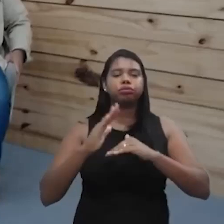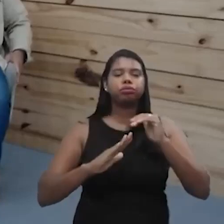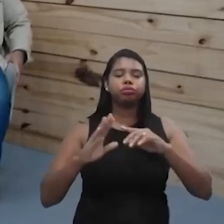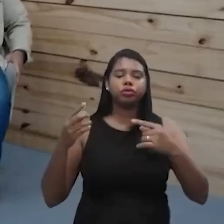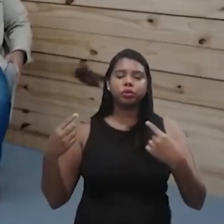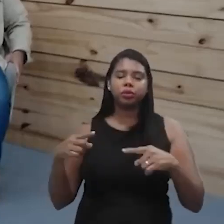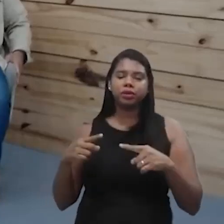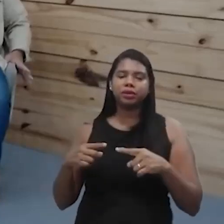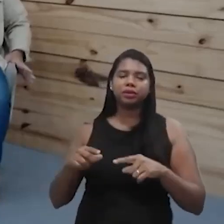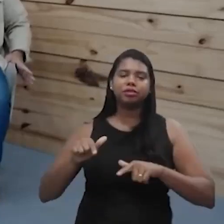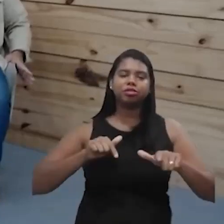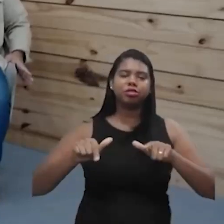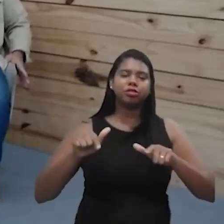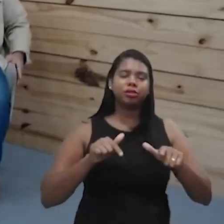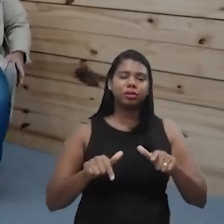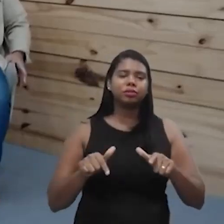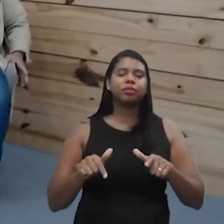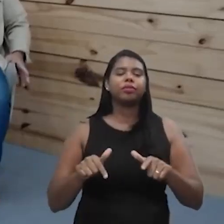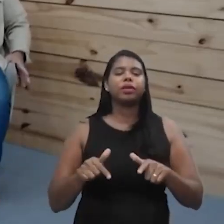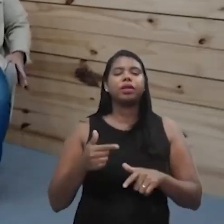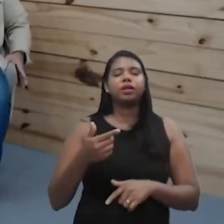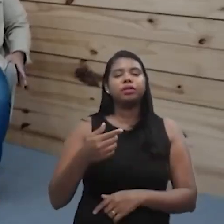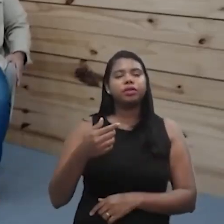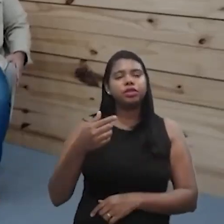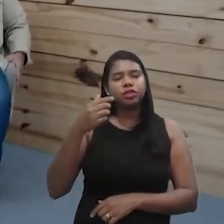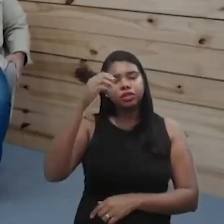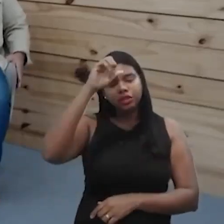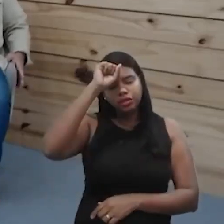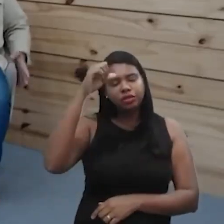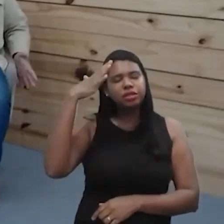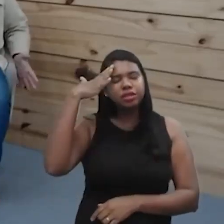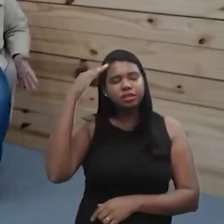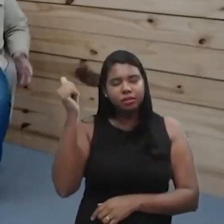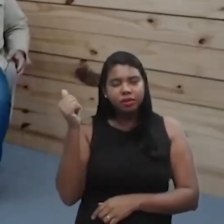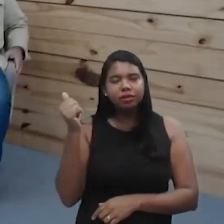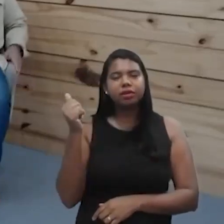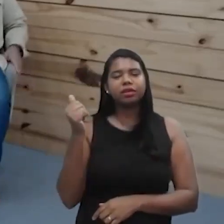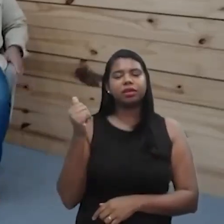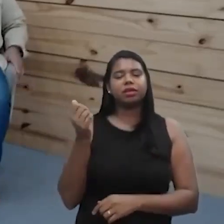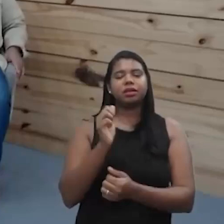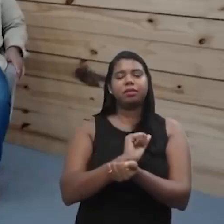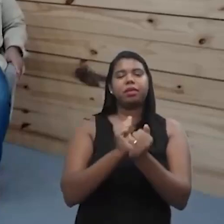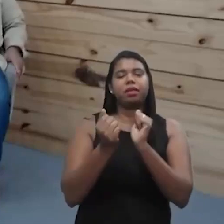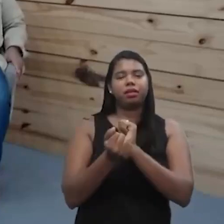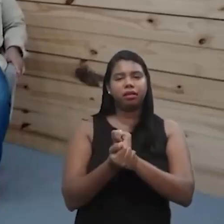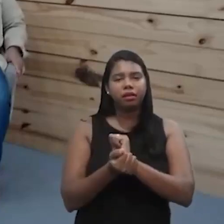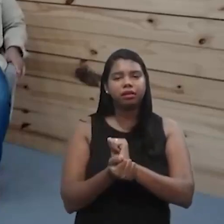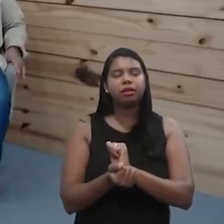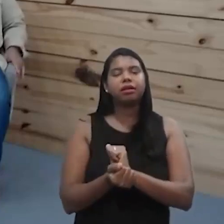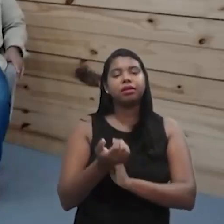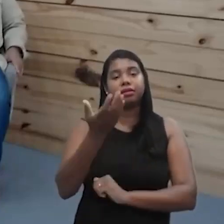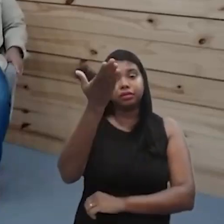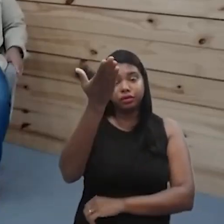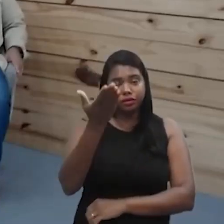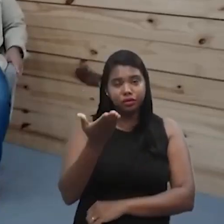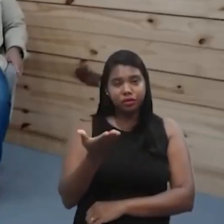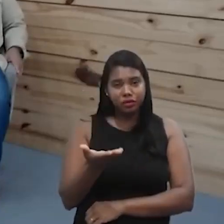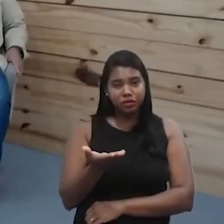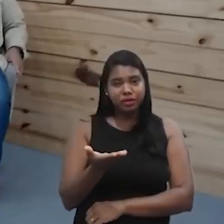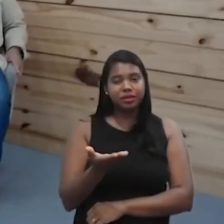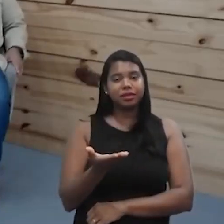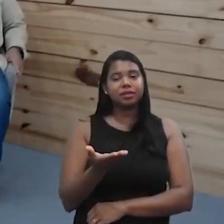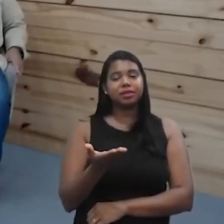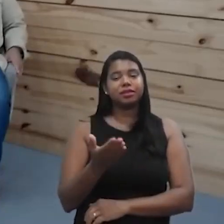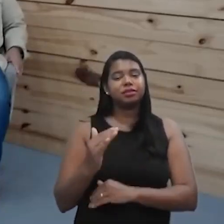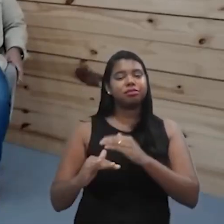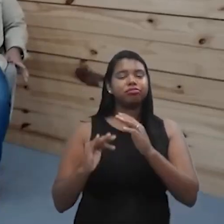competitivo para o mercado. Investir na formação, no conhecimento, nas suas habilidades, nas suas competências, vai fazer com que você se torne